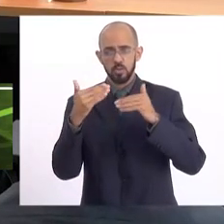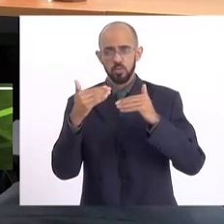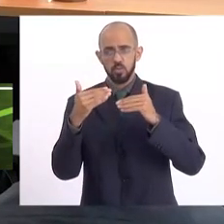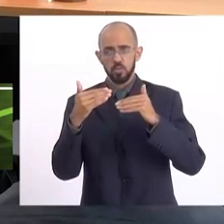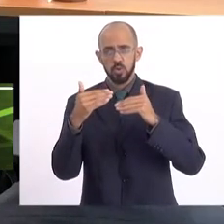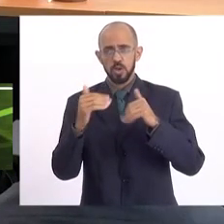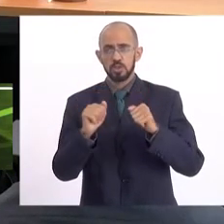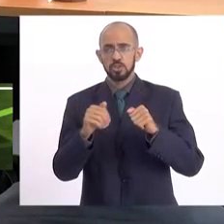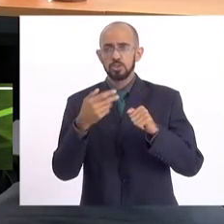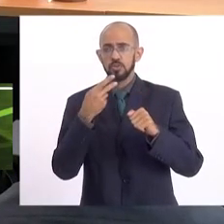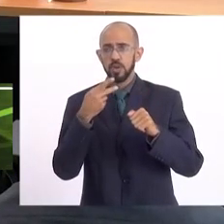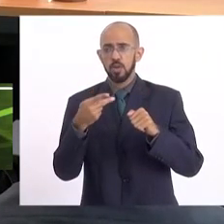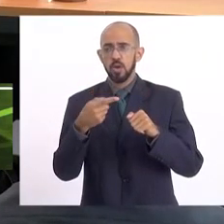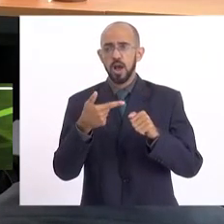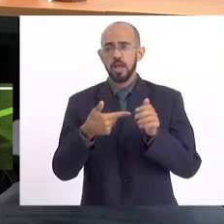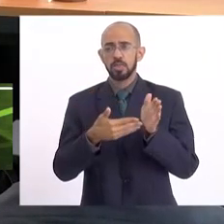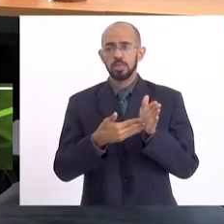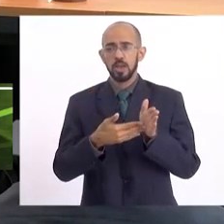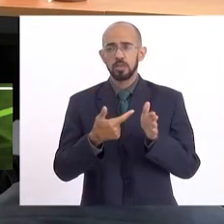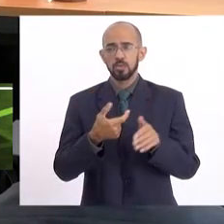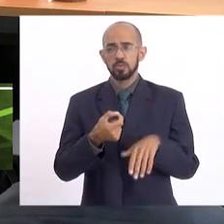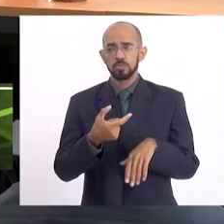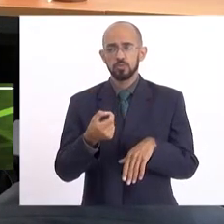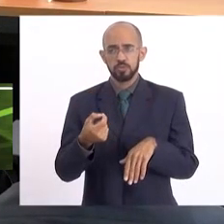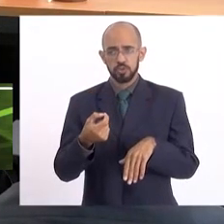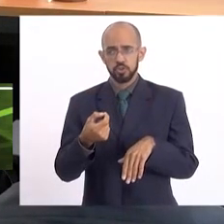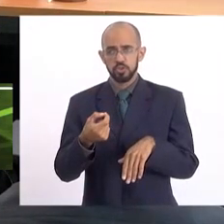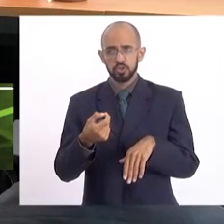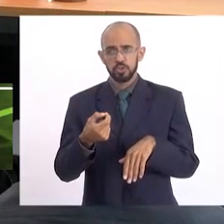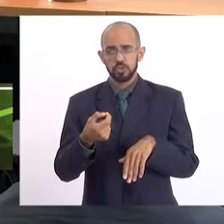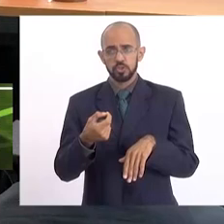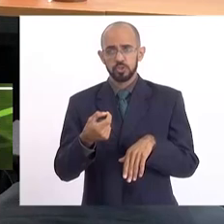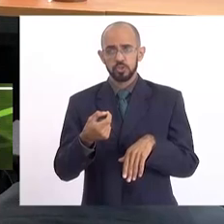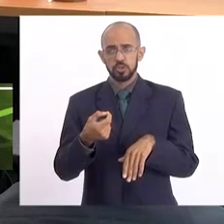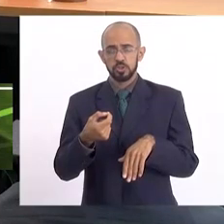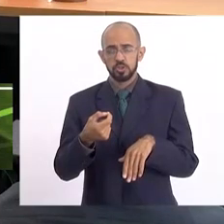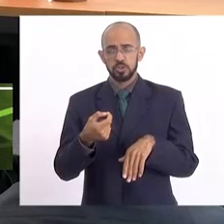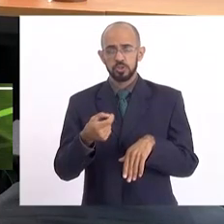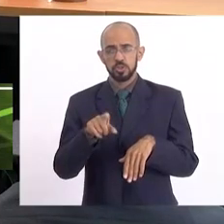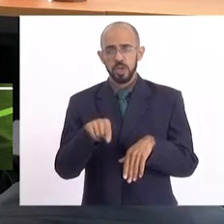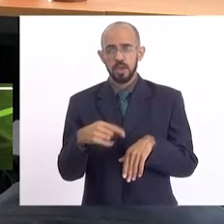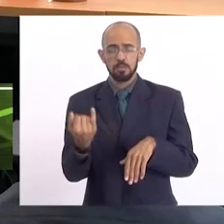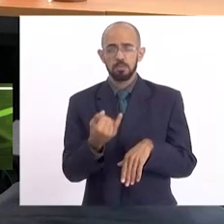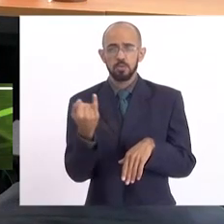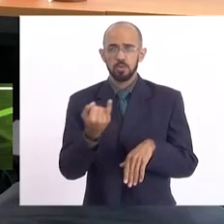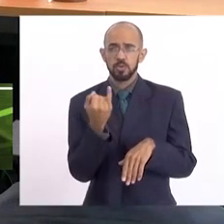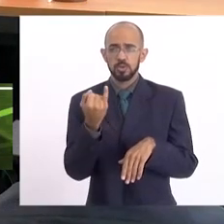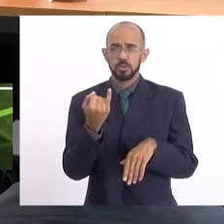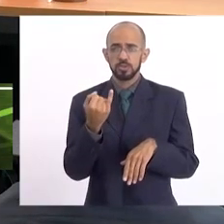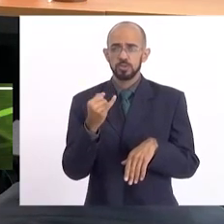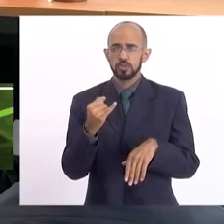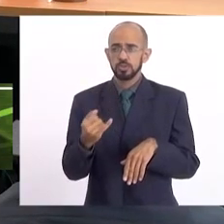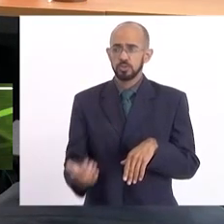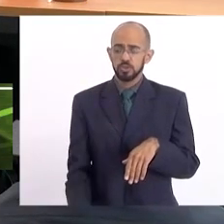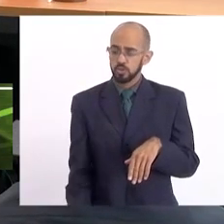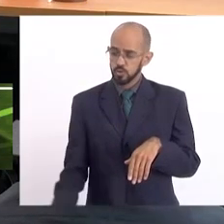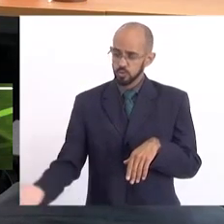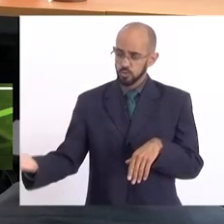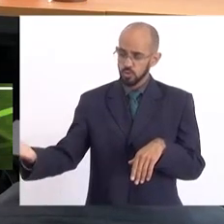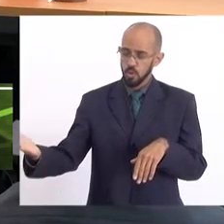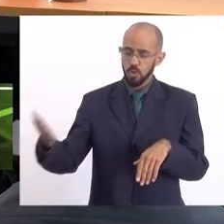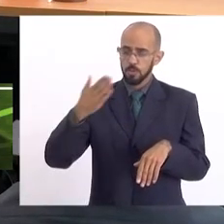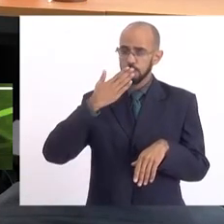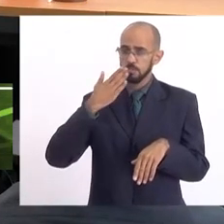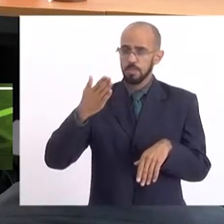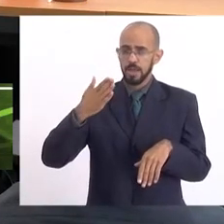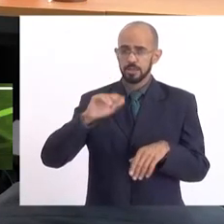até 2020. E seria muito importante o senhor pedir, e eu